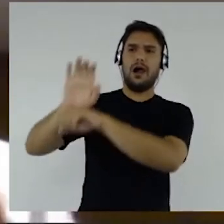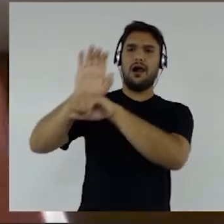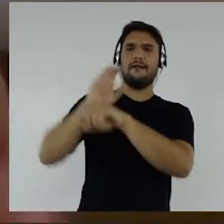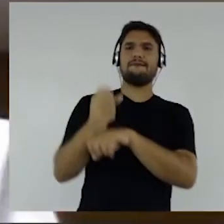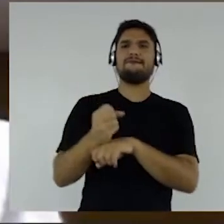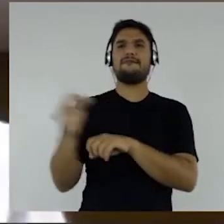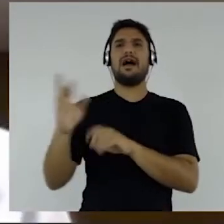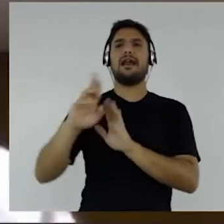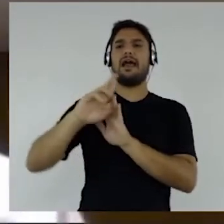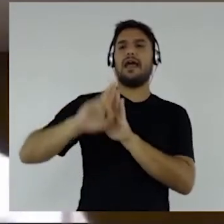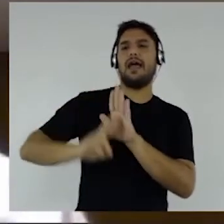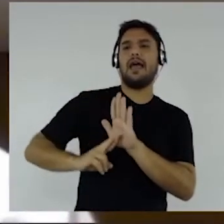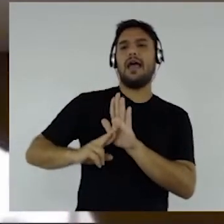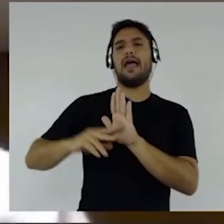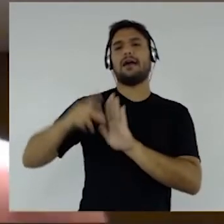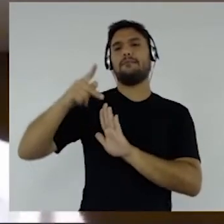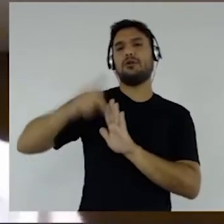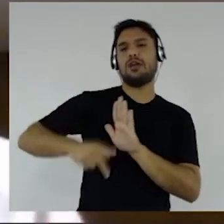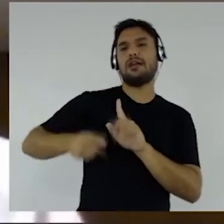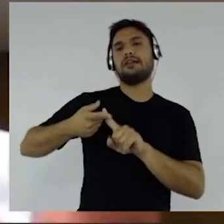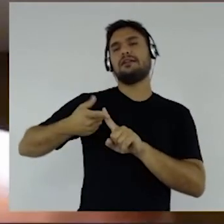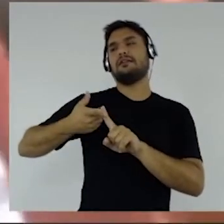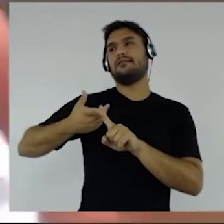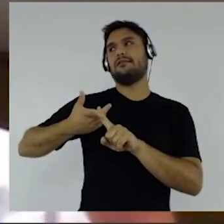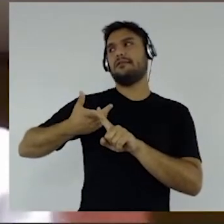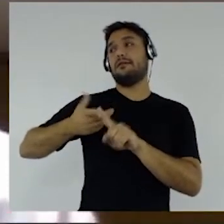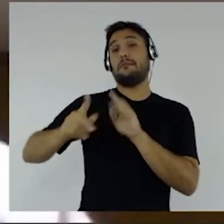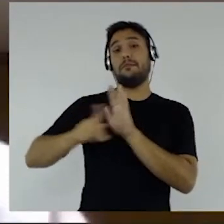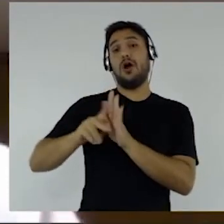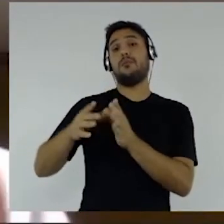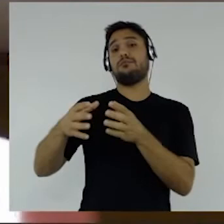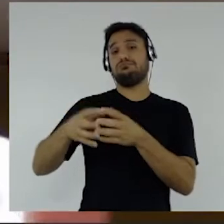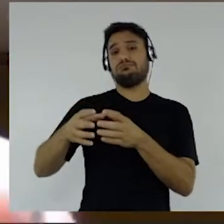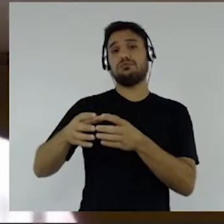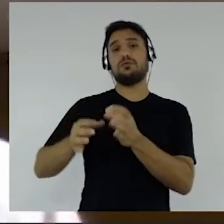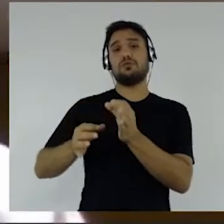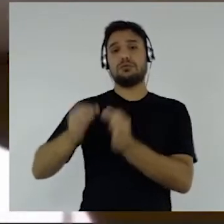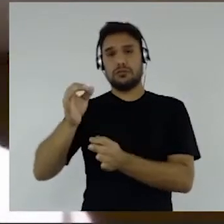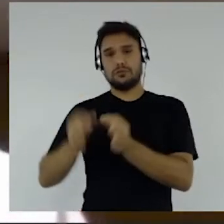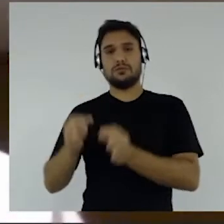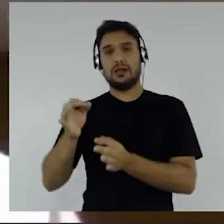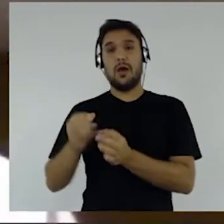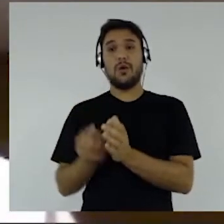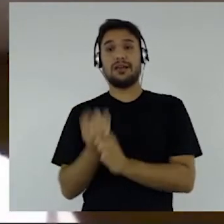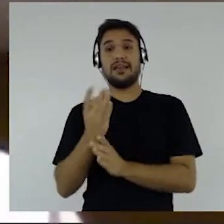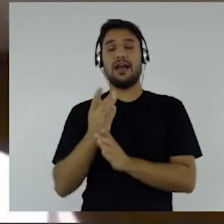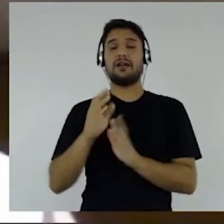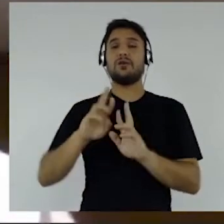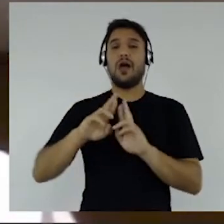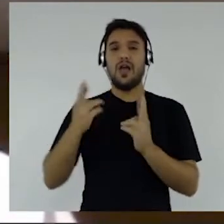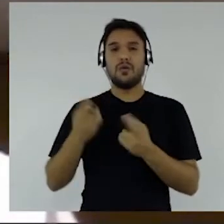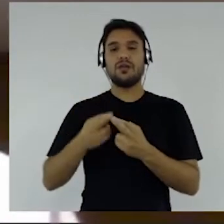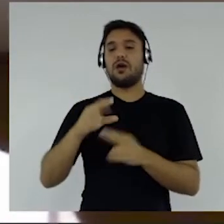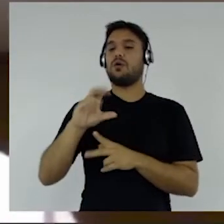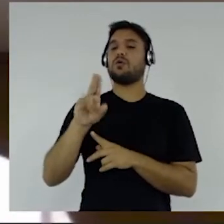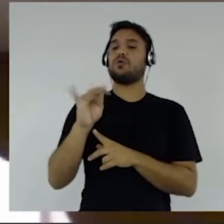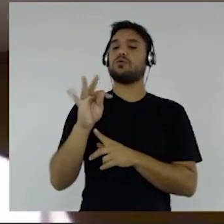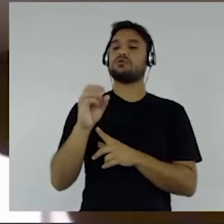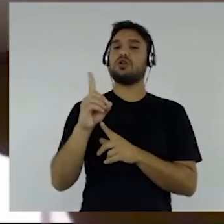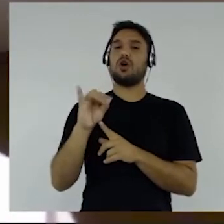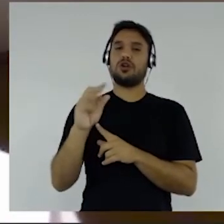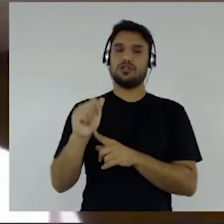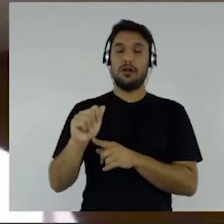resoluções, portarias, provimentos dos tribunais implementando a audiência de custódia, até que